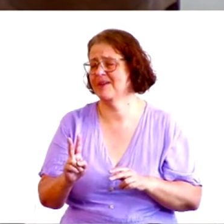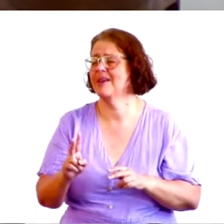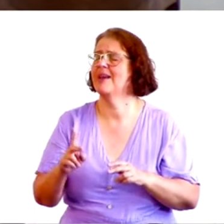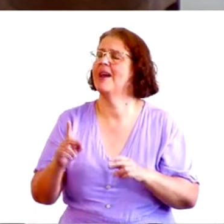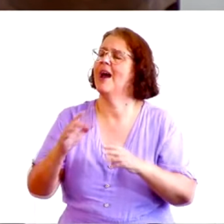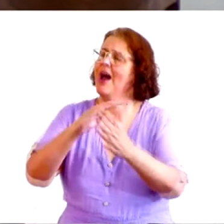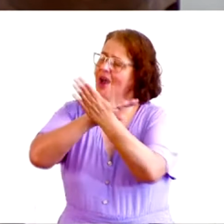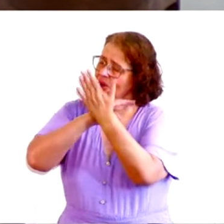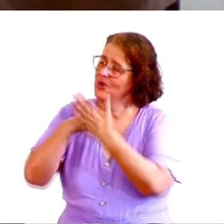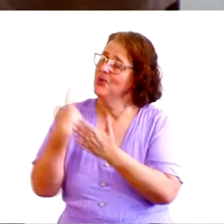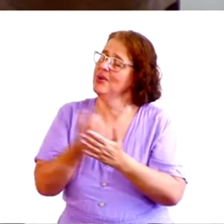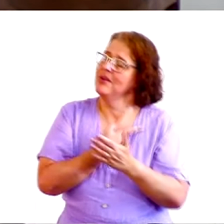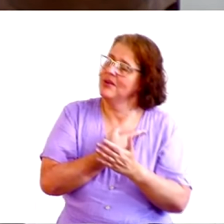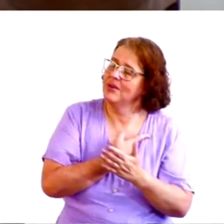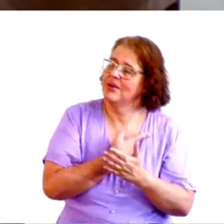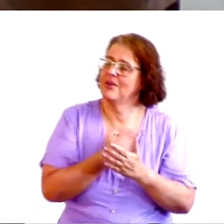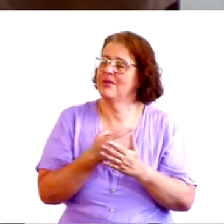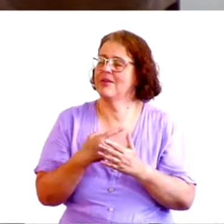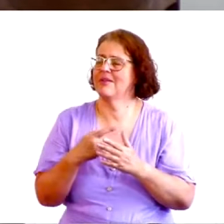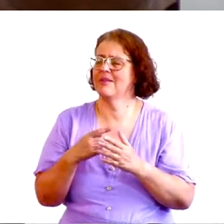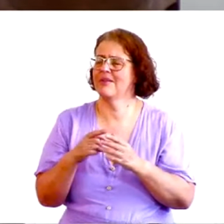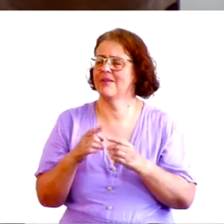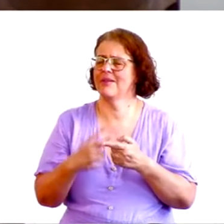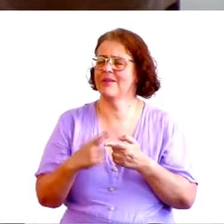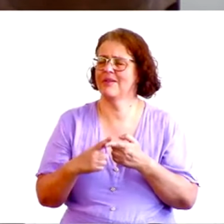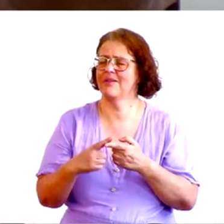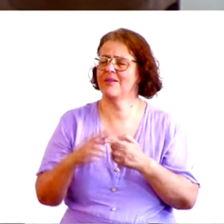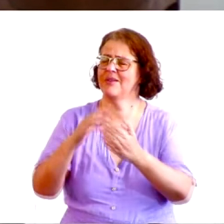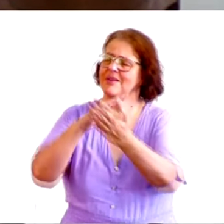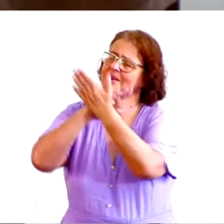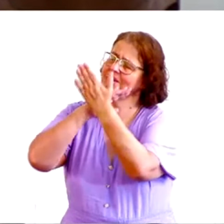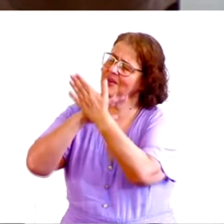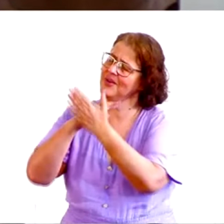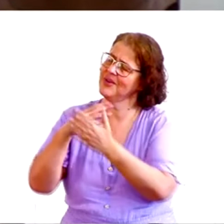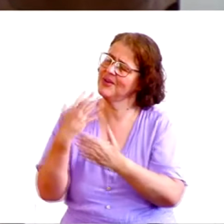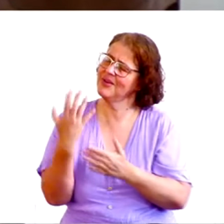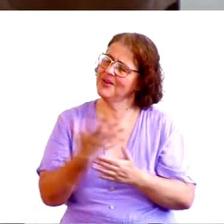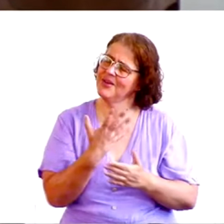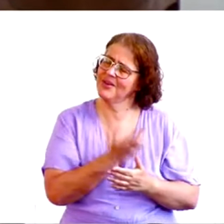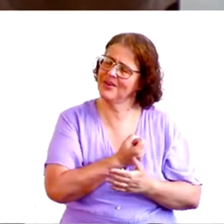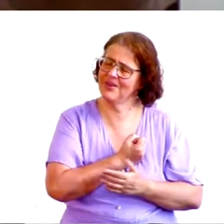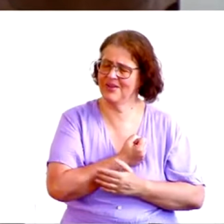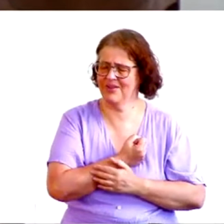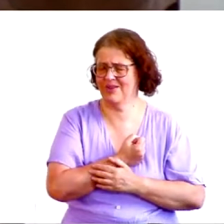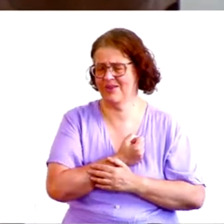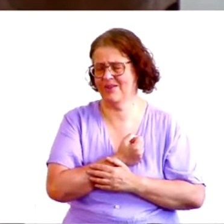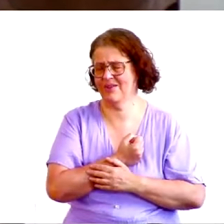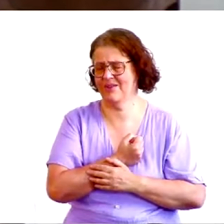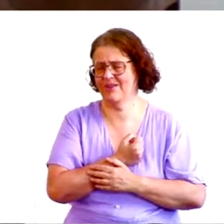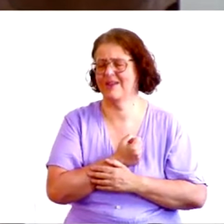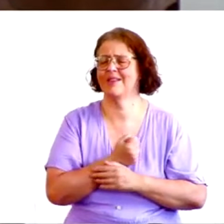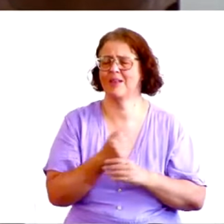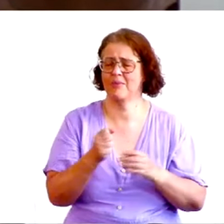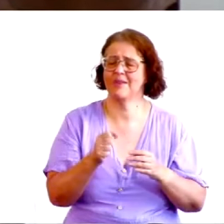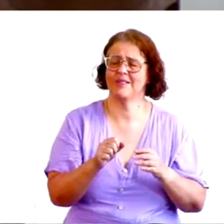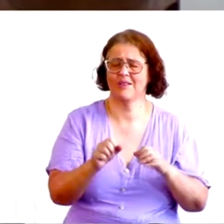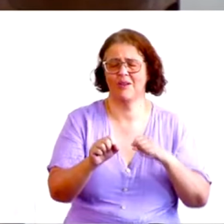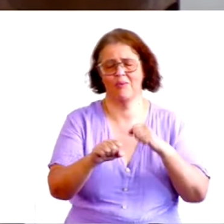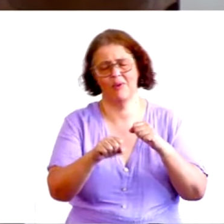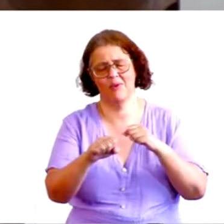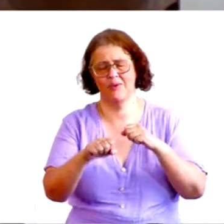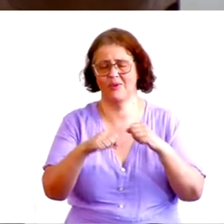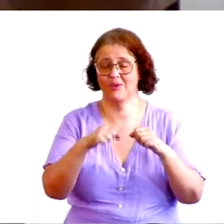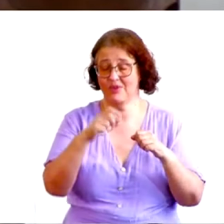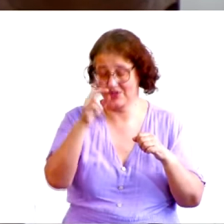o senhor nos dará permitindo o senhor um sábado de 24 para que possamos nos reunir em famílias também nos